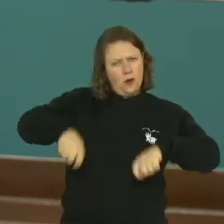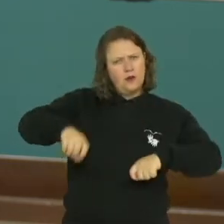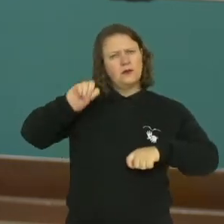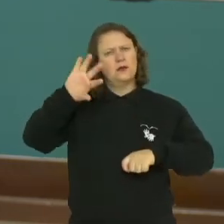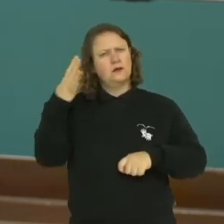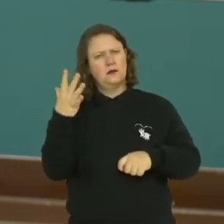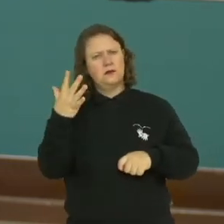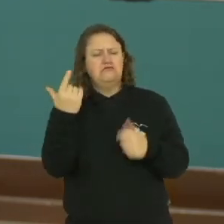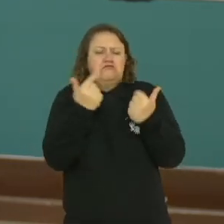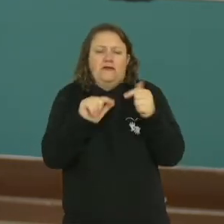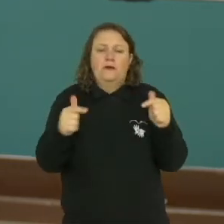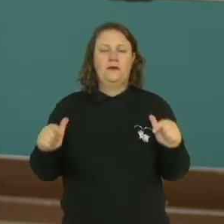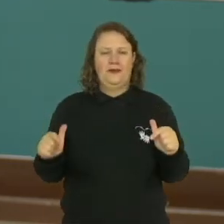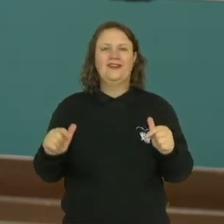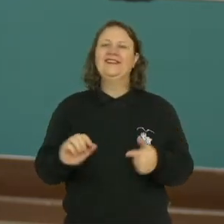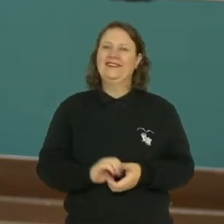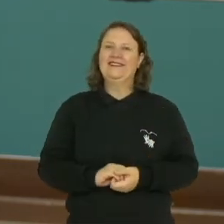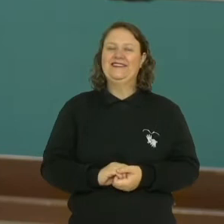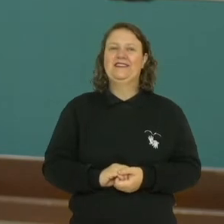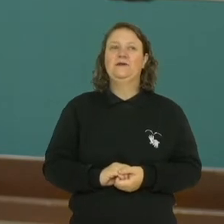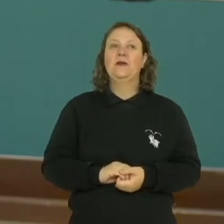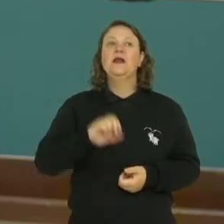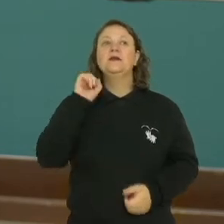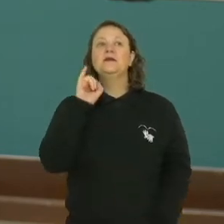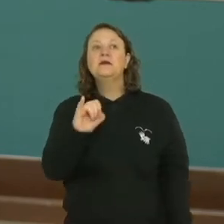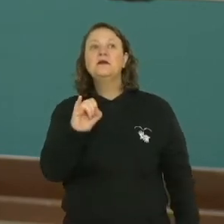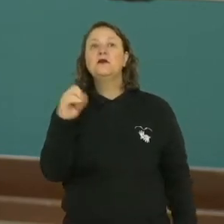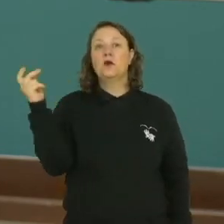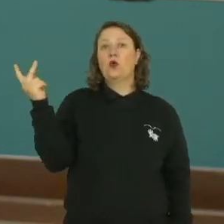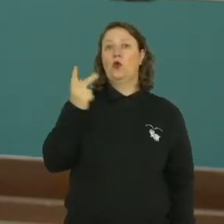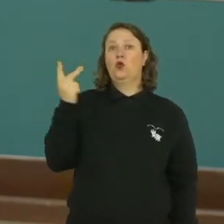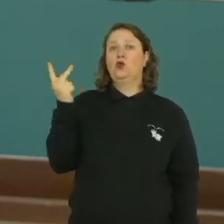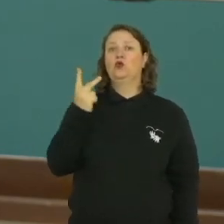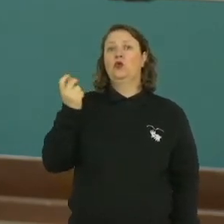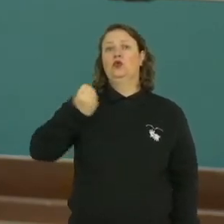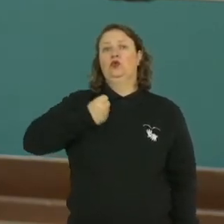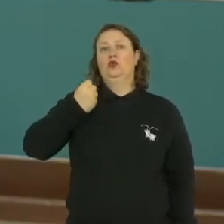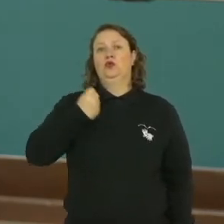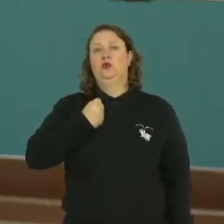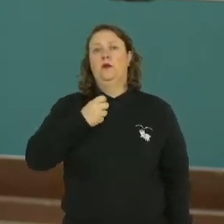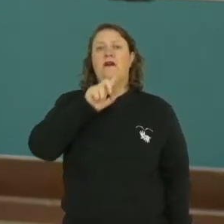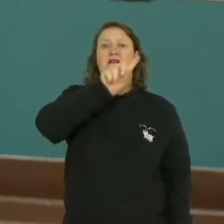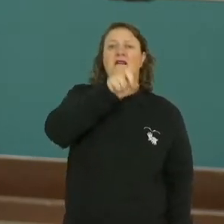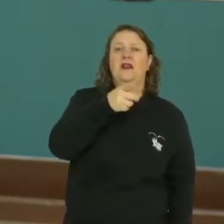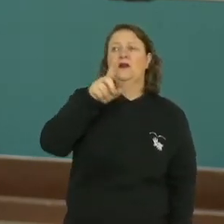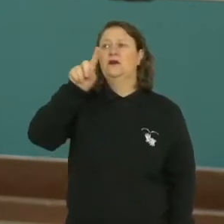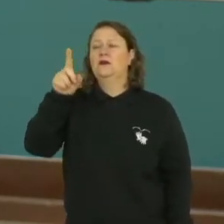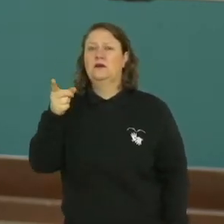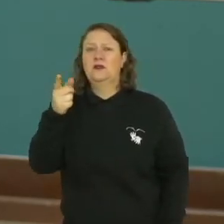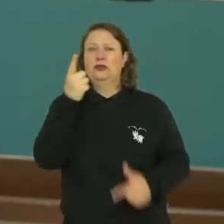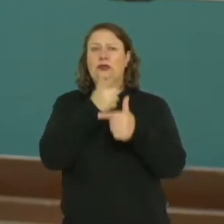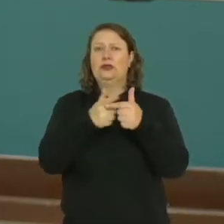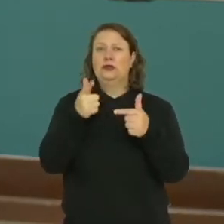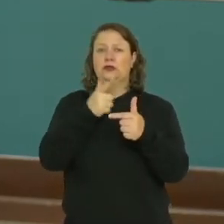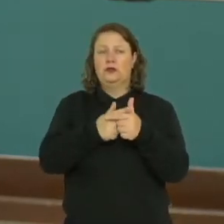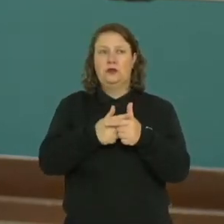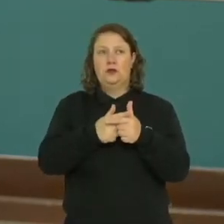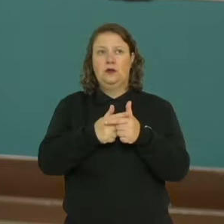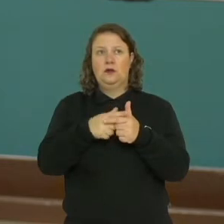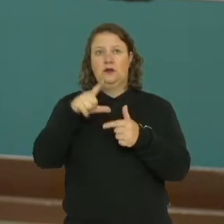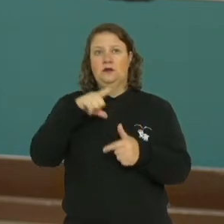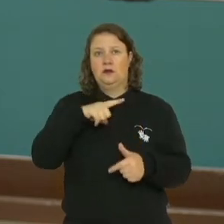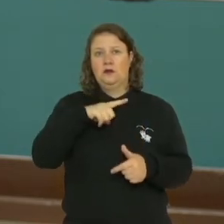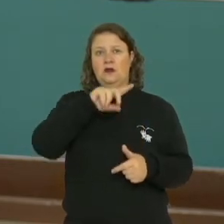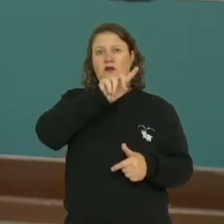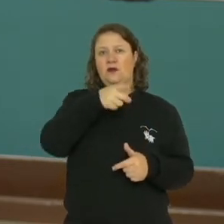ter. E agora, e se os 2 números forem decimais, né? Eu estou dividindo 2 números que têm